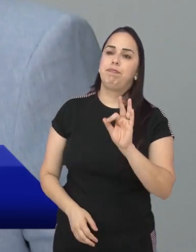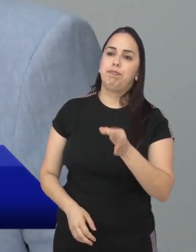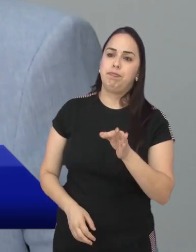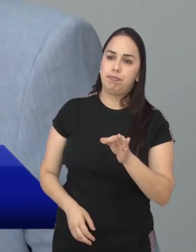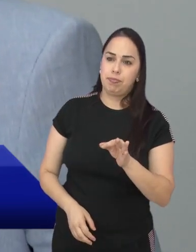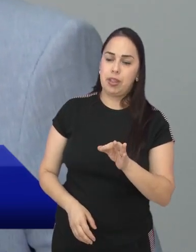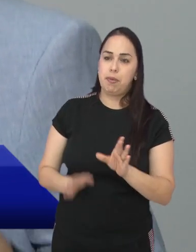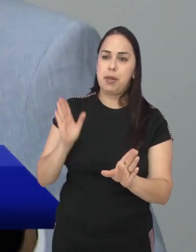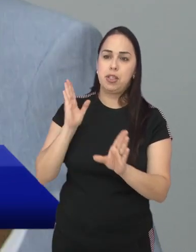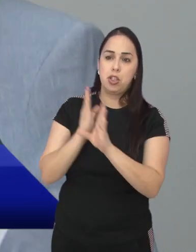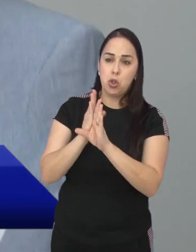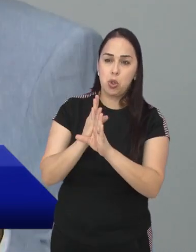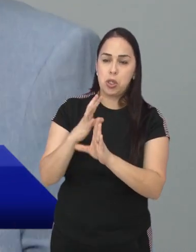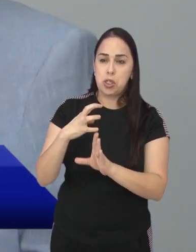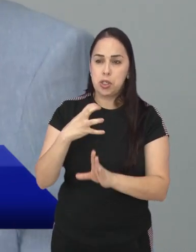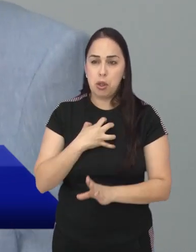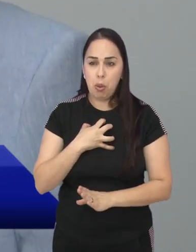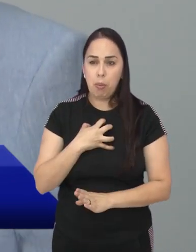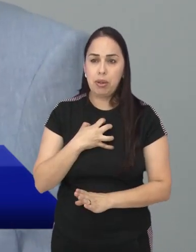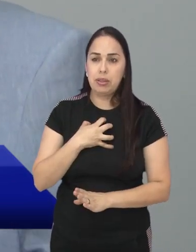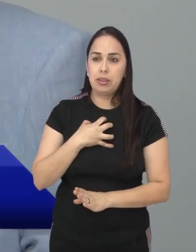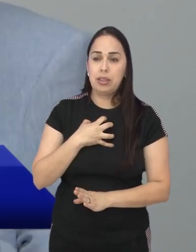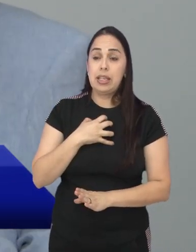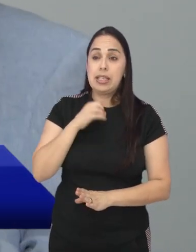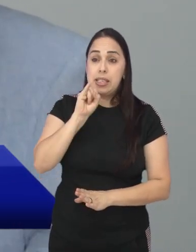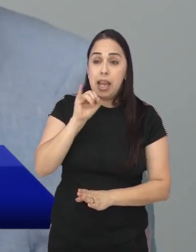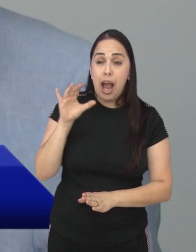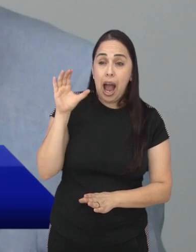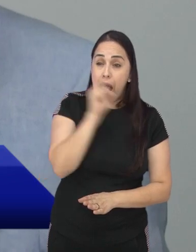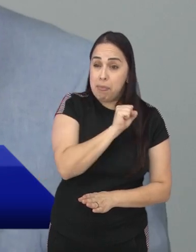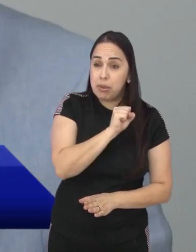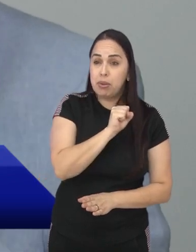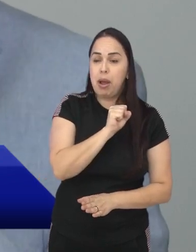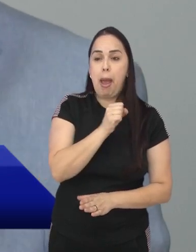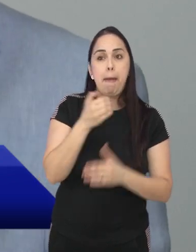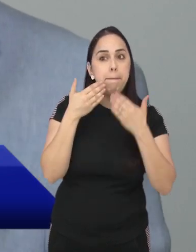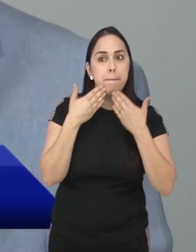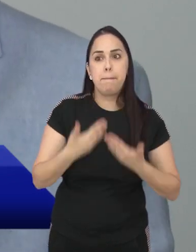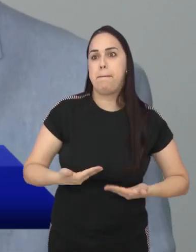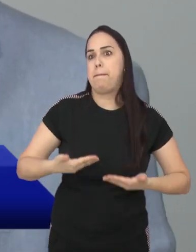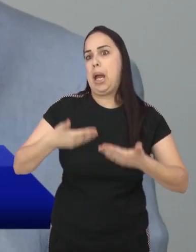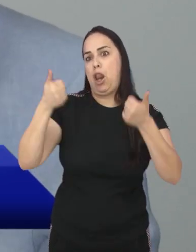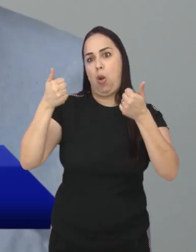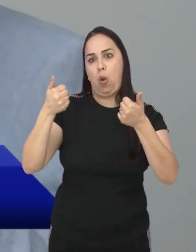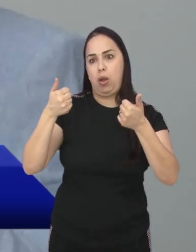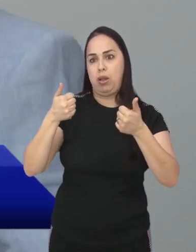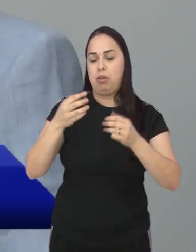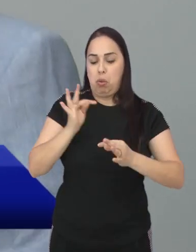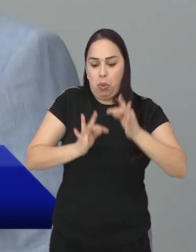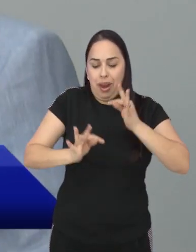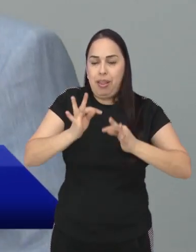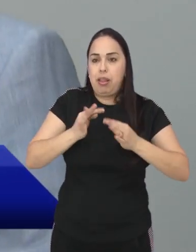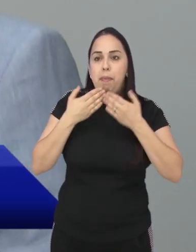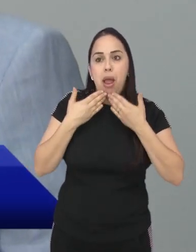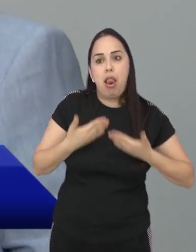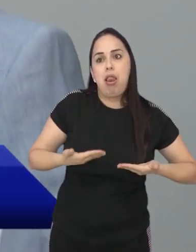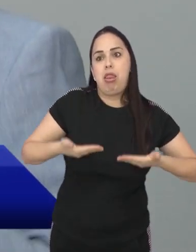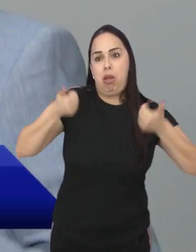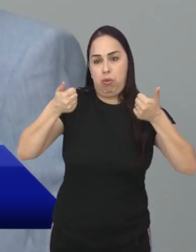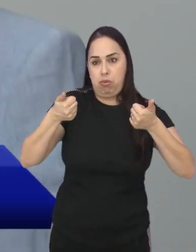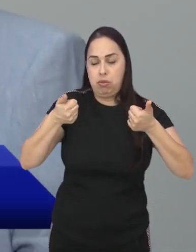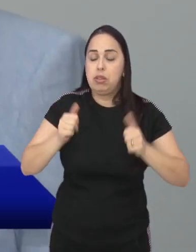na verdade a identificação dos sintomas quanto mais rápido melhor será a resposta a terapia